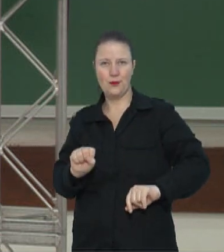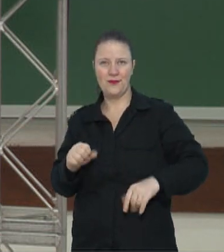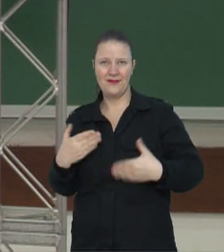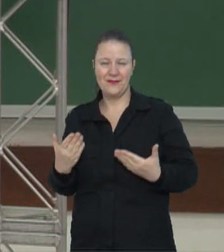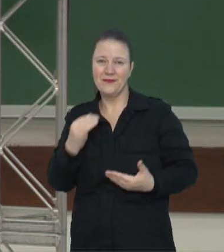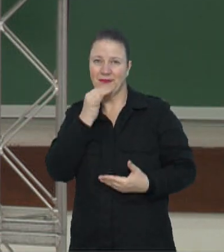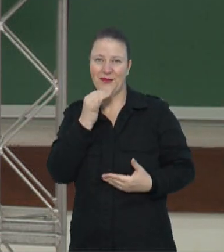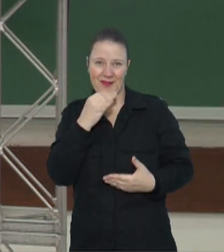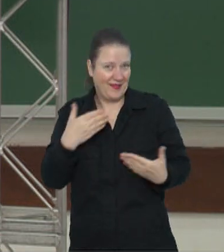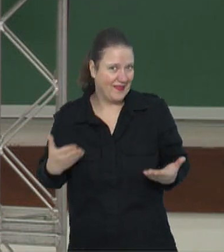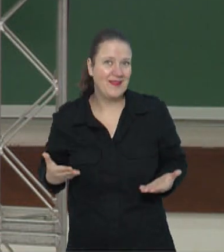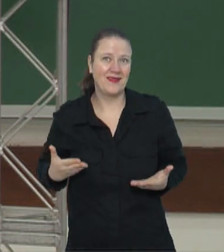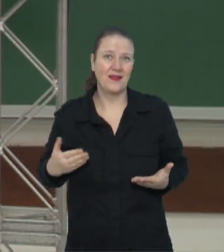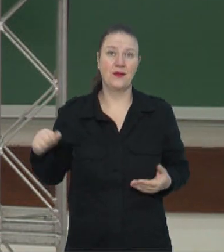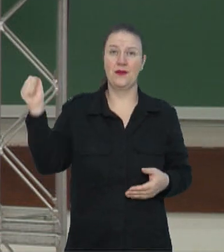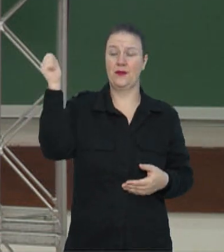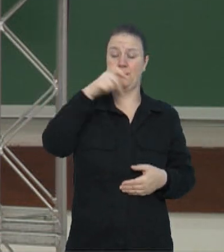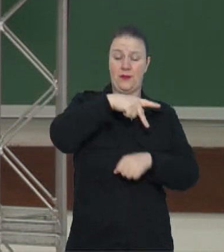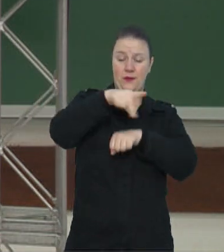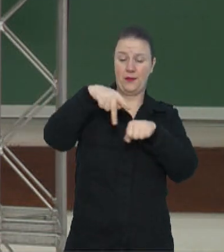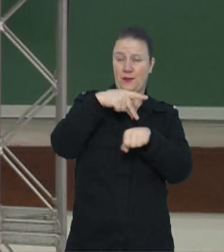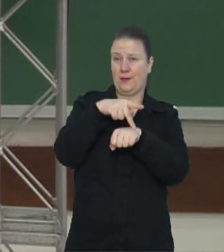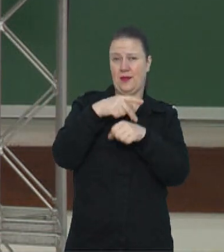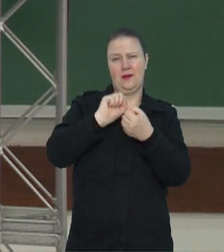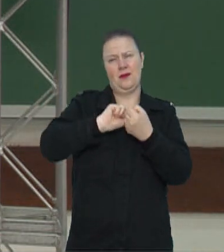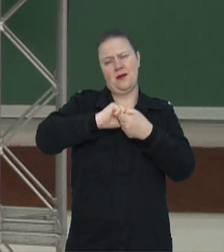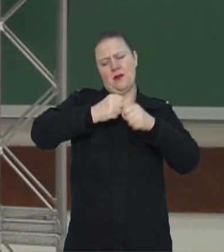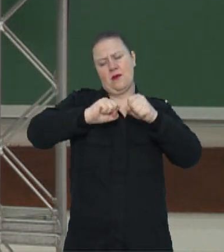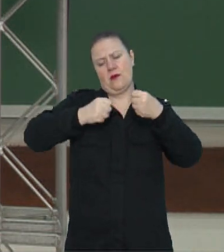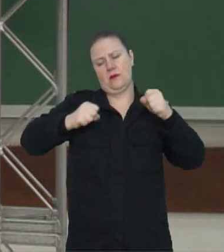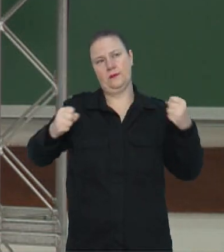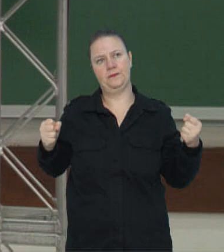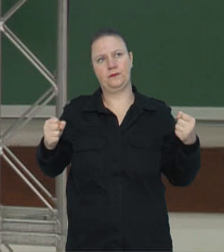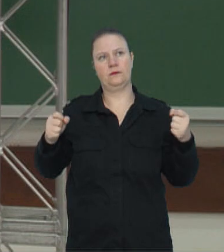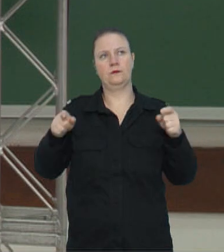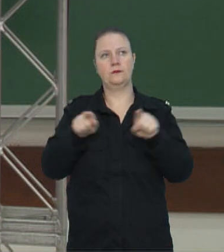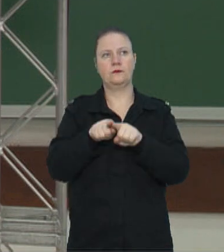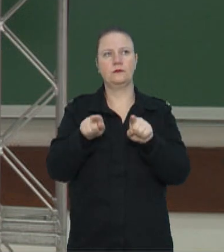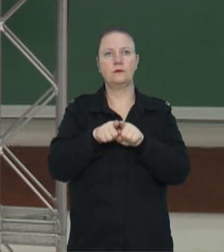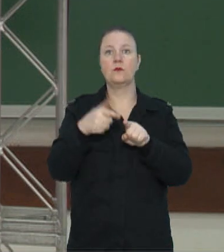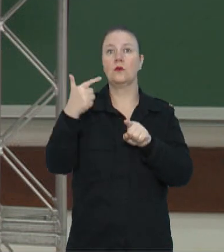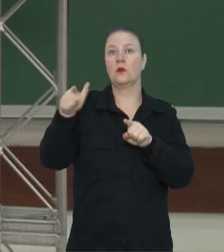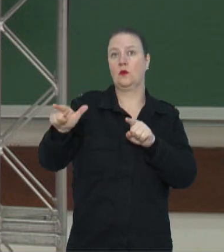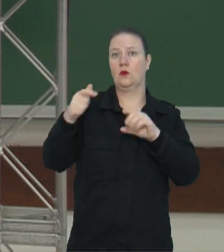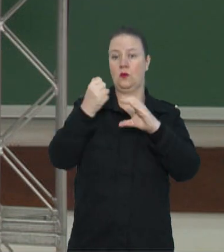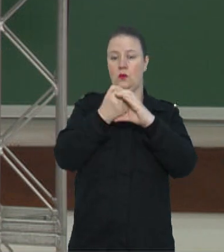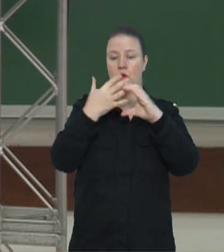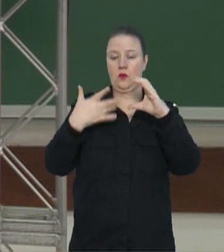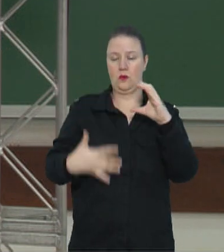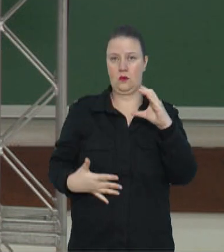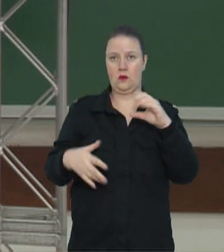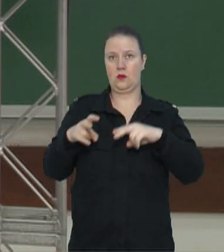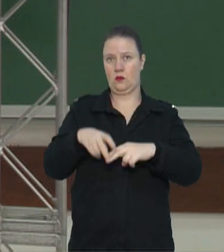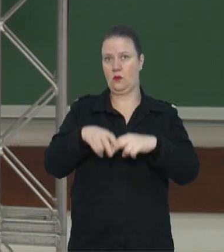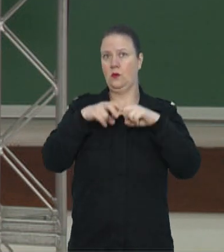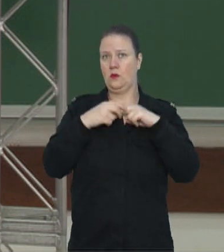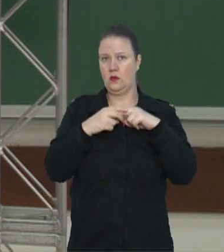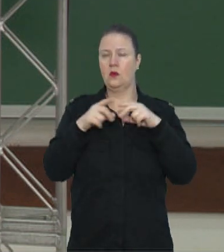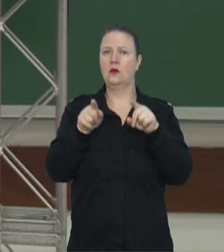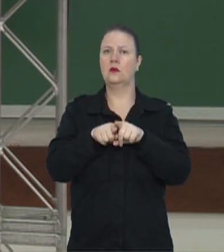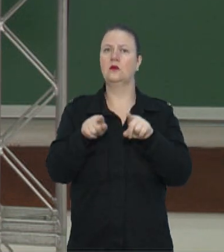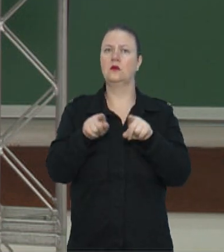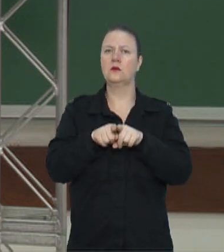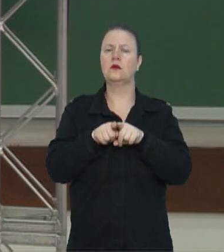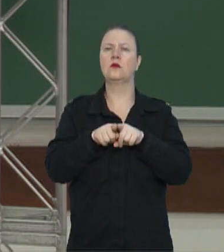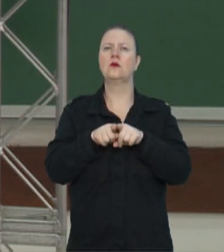porque o país é muito extenso, muito grande. E outra característica, outro motivo ali dessa enorme